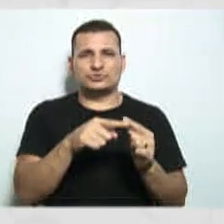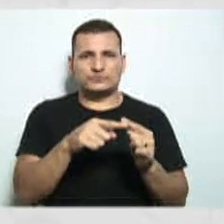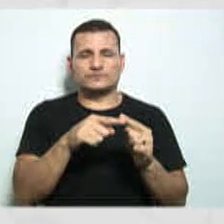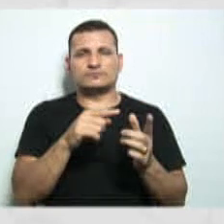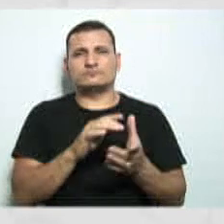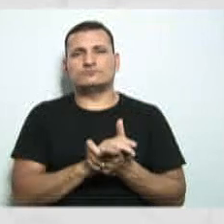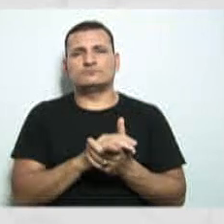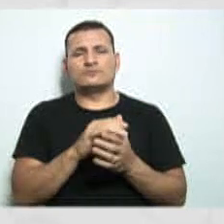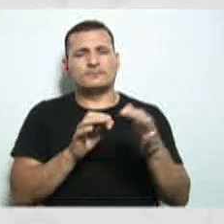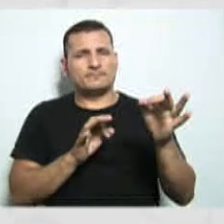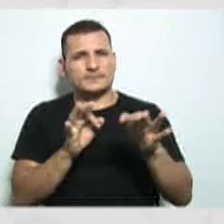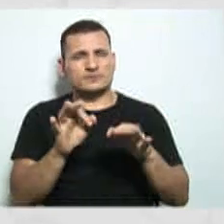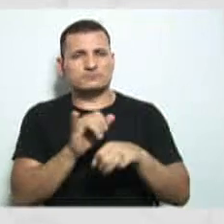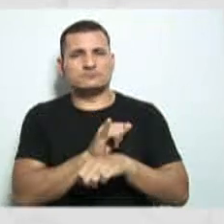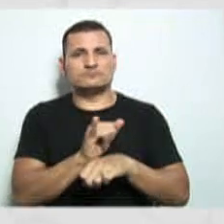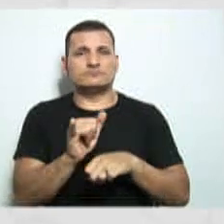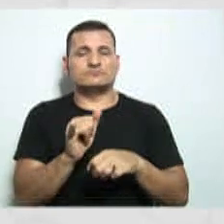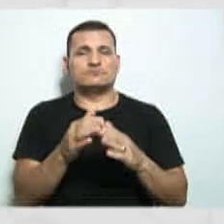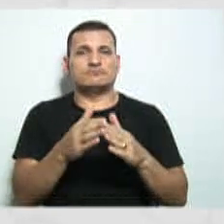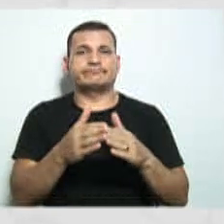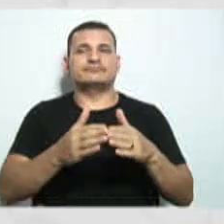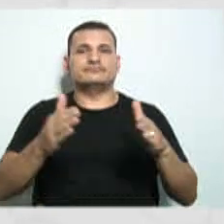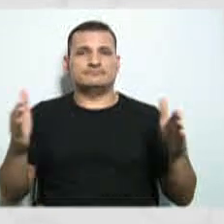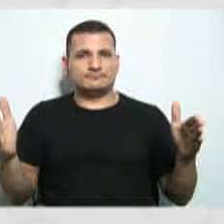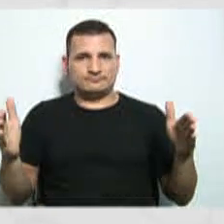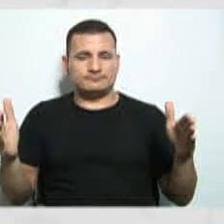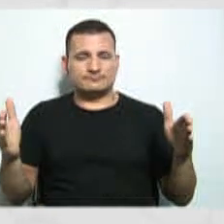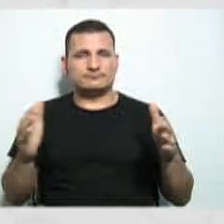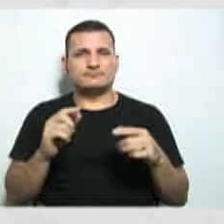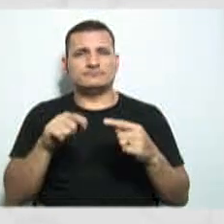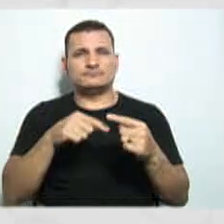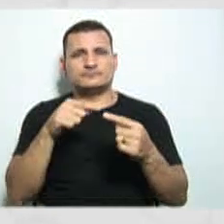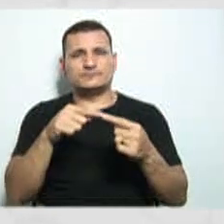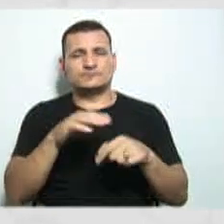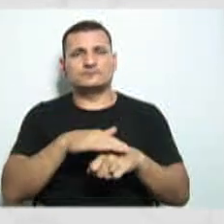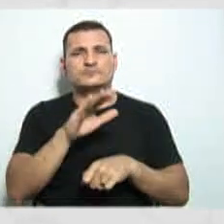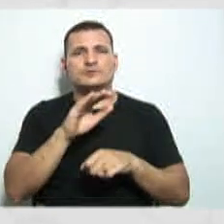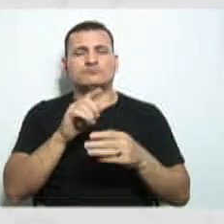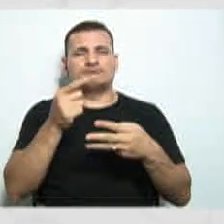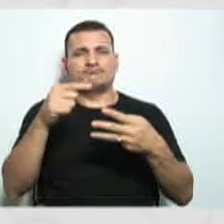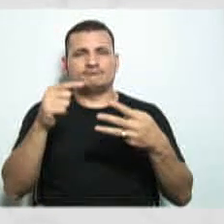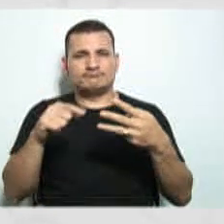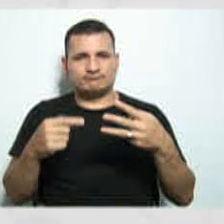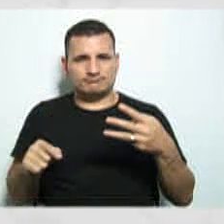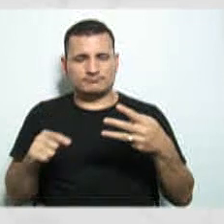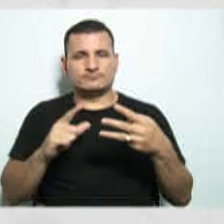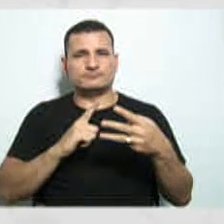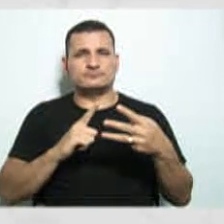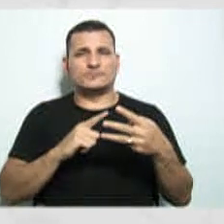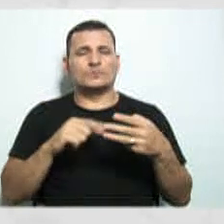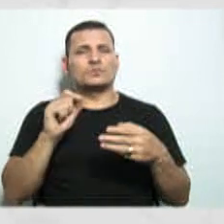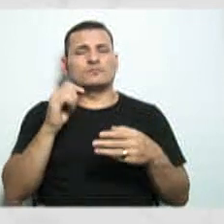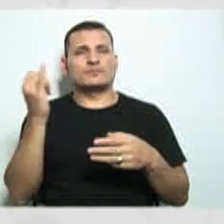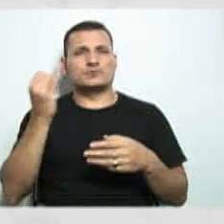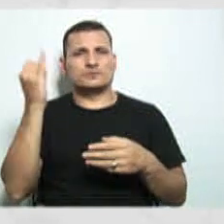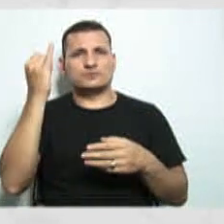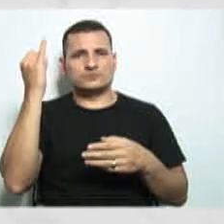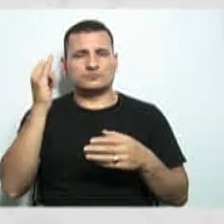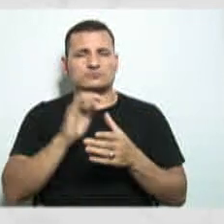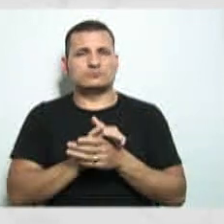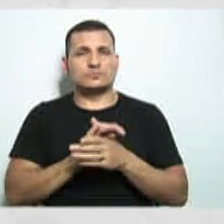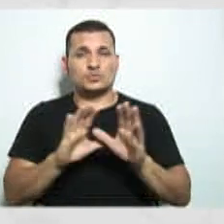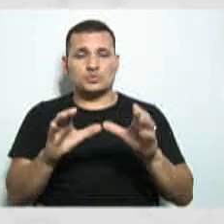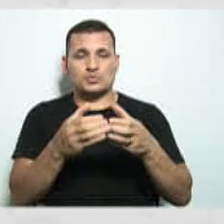planos estratégicos mais amplos, né? Olha aqui, ó, em objetivos mais específicos, que são relevantes para uma parte definida